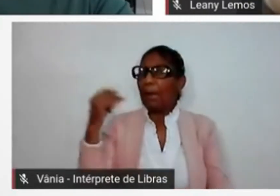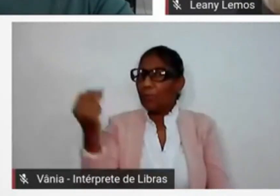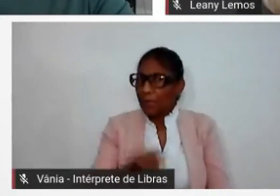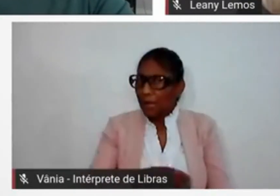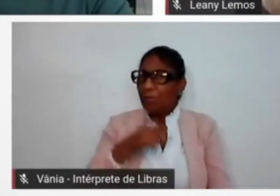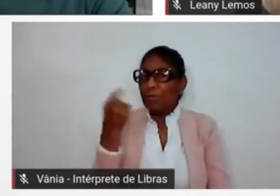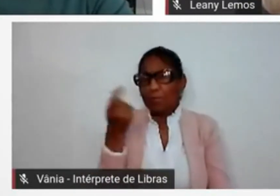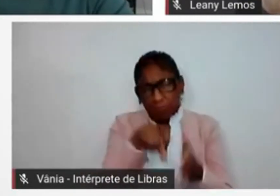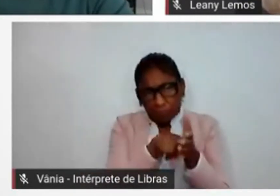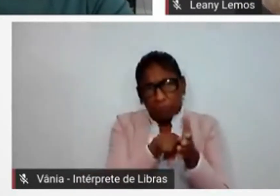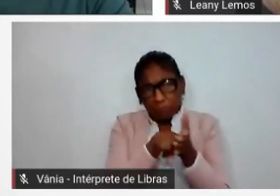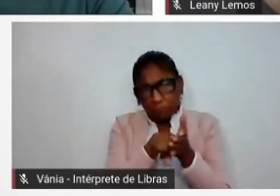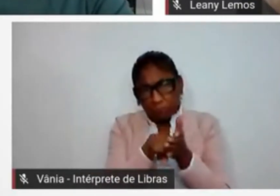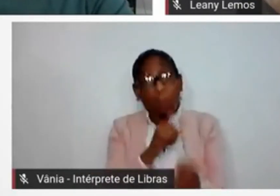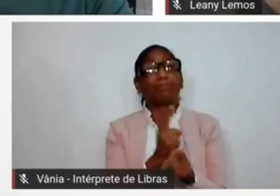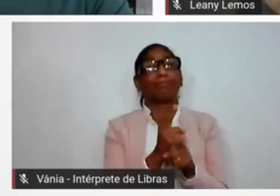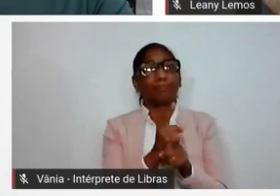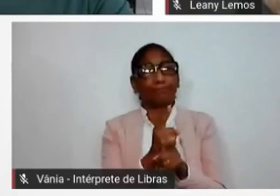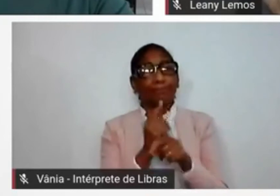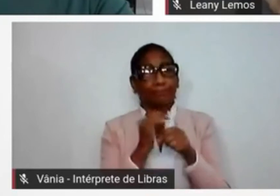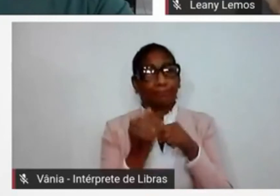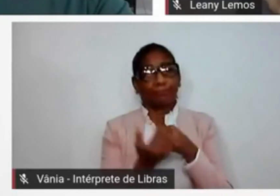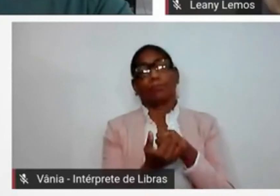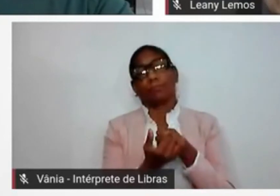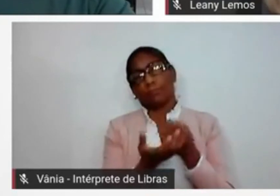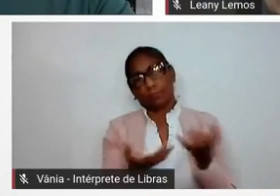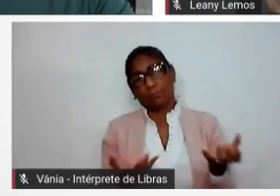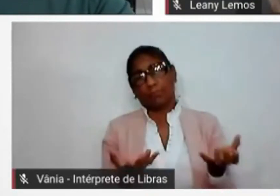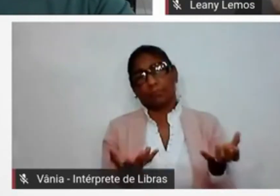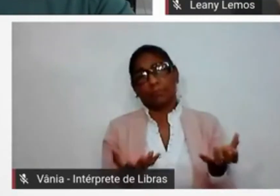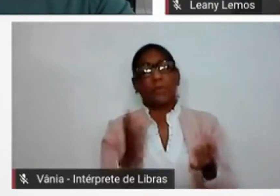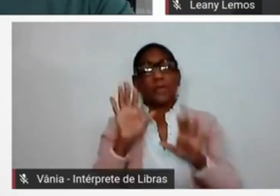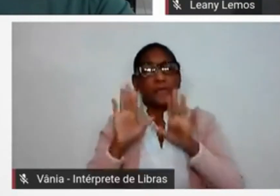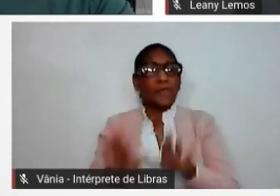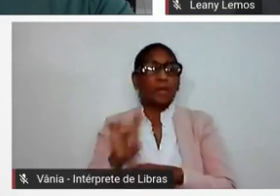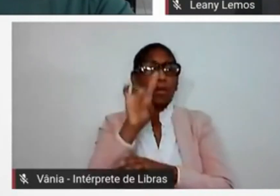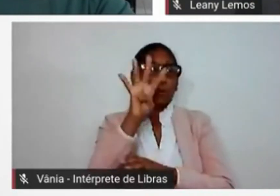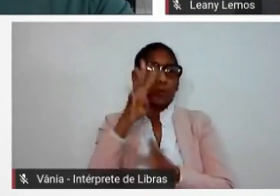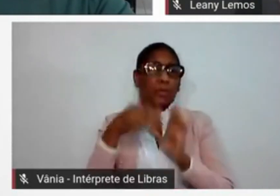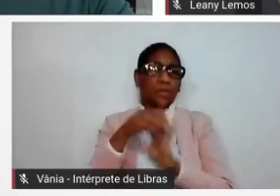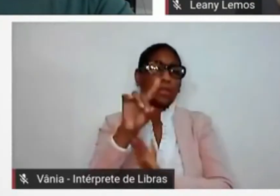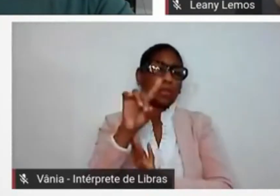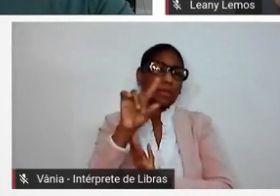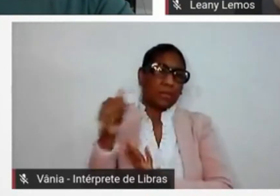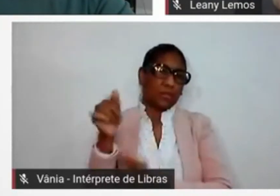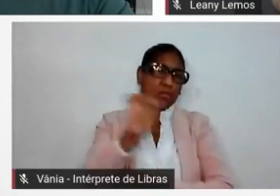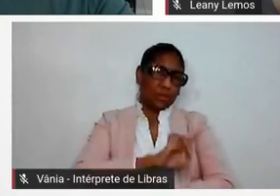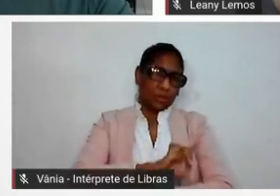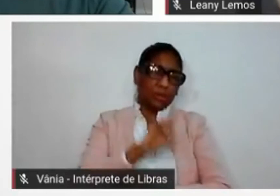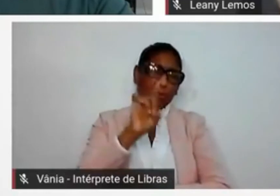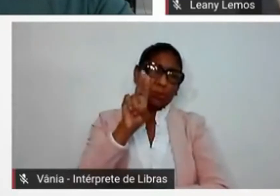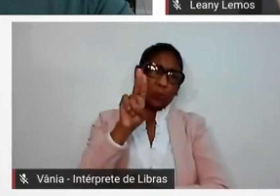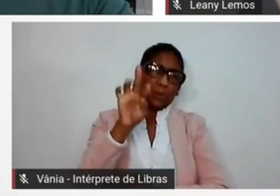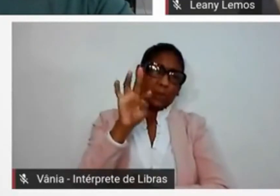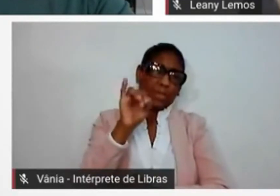vai despencar a ocupação dos leitos de UTI no estado. Mas há uma expectativa, né, pelo conjunto dos dados que a gente